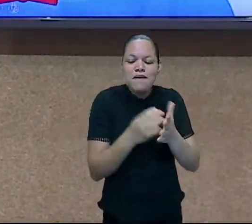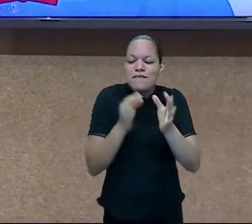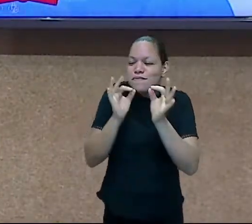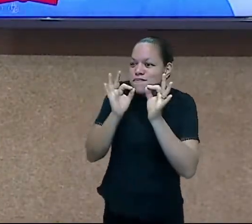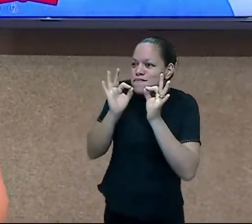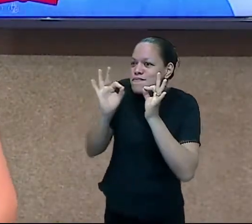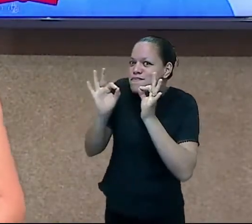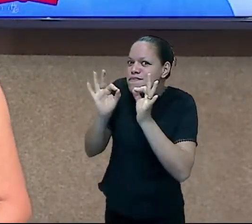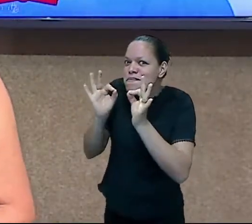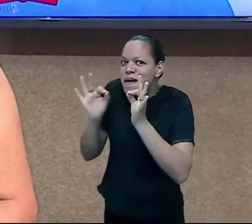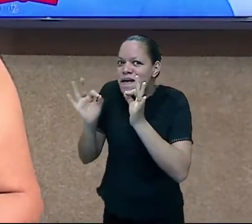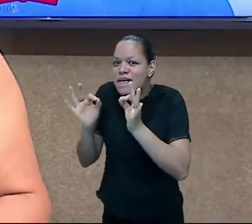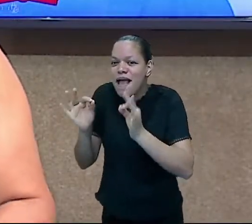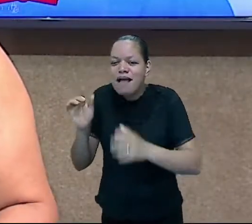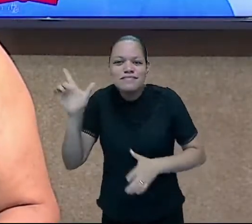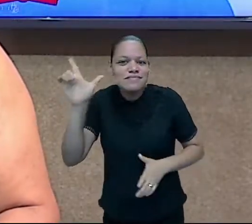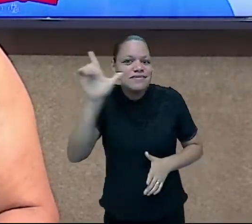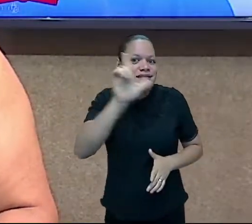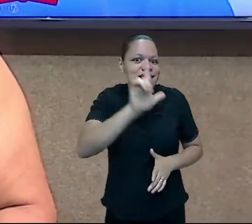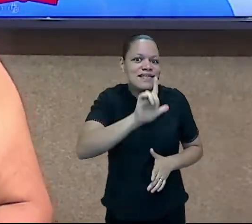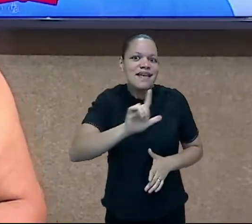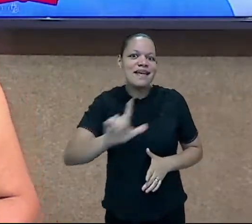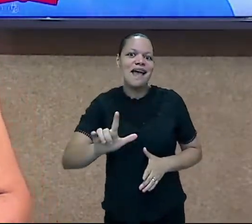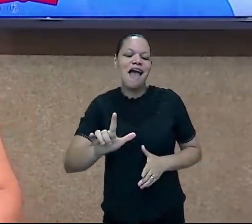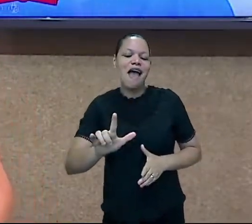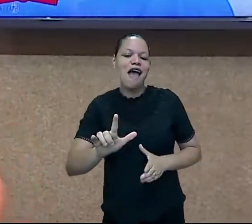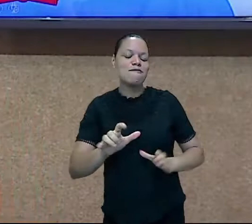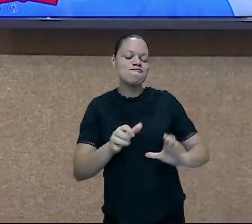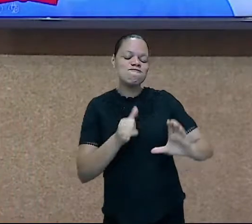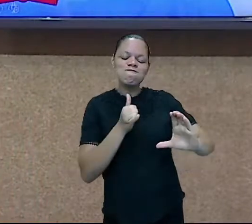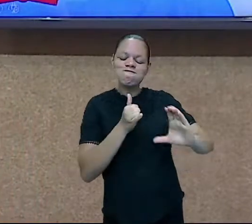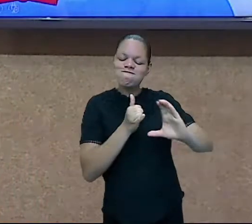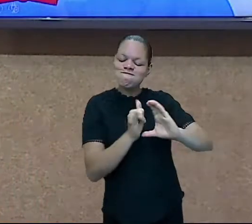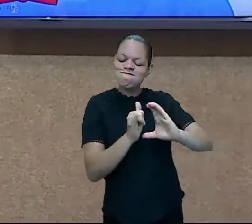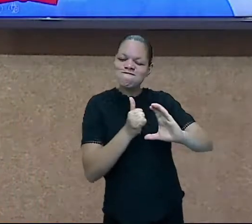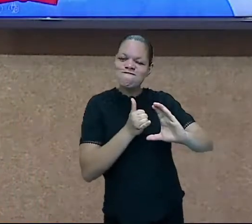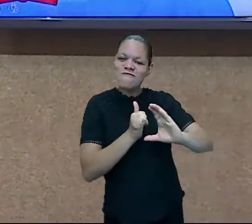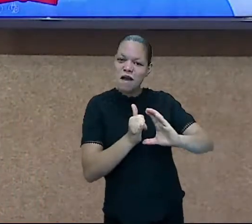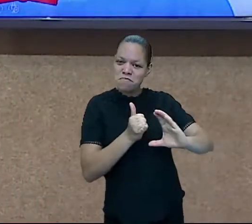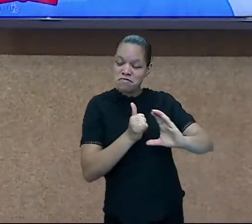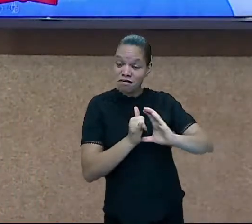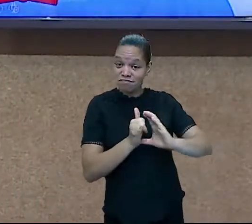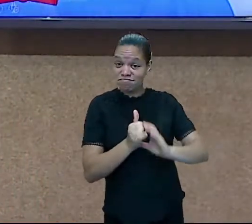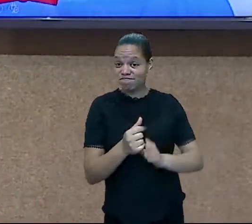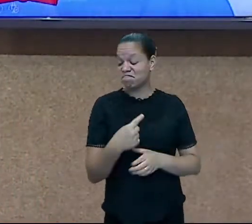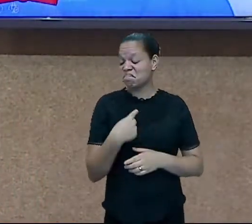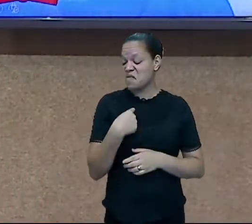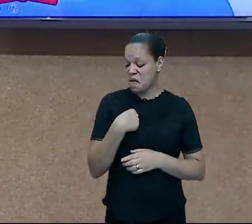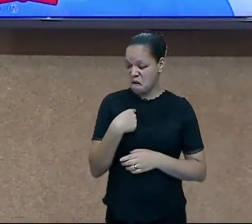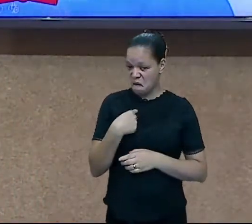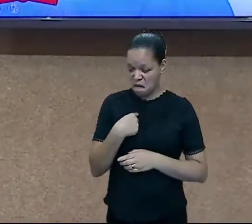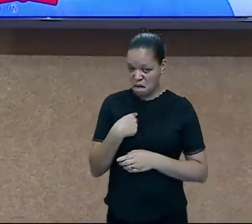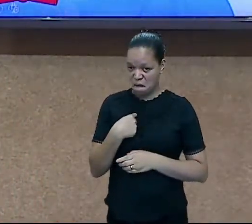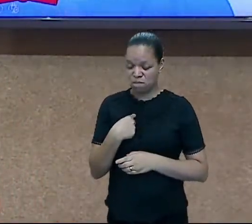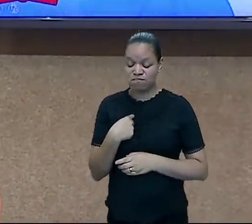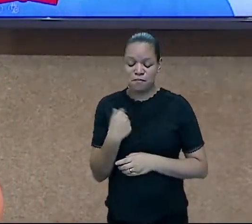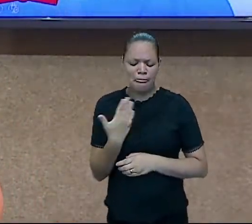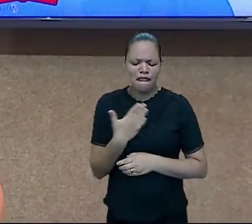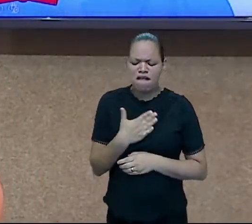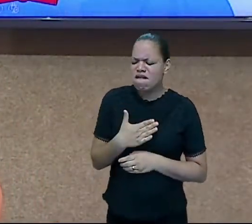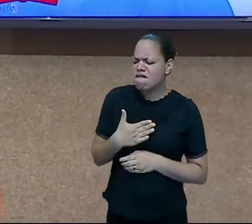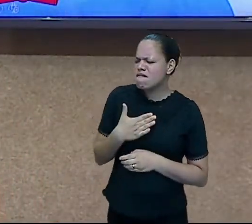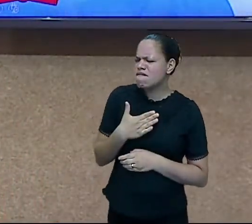fábula. Eu, particularmente, gosto muito de texto, desse gênero